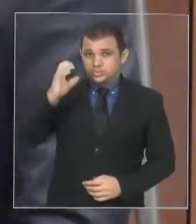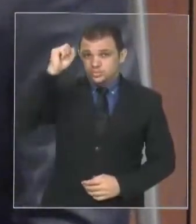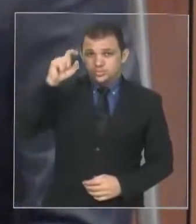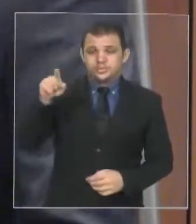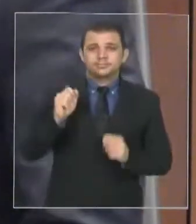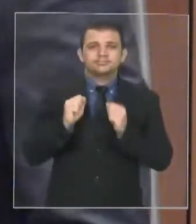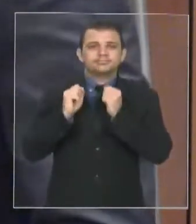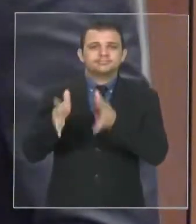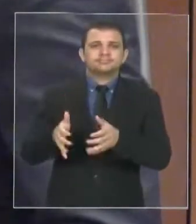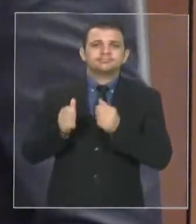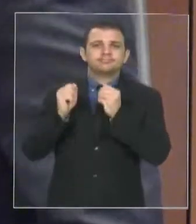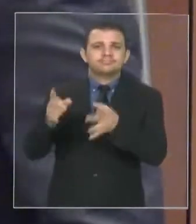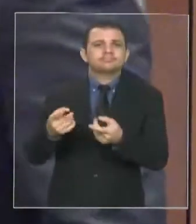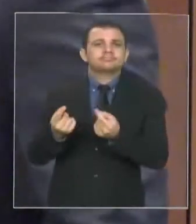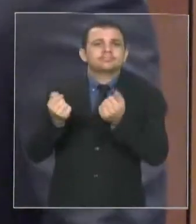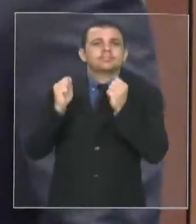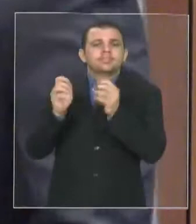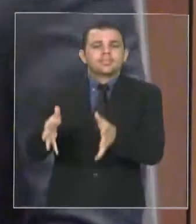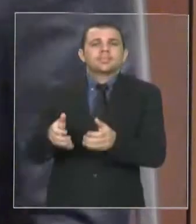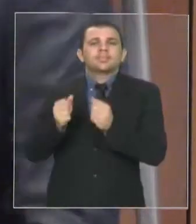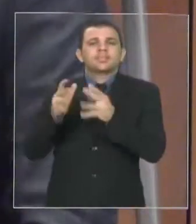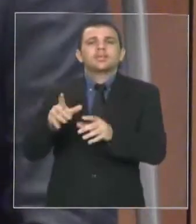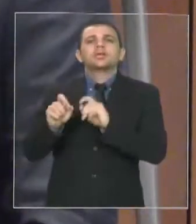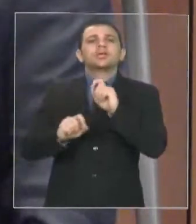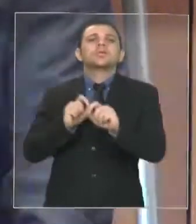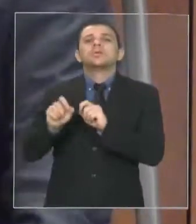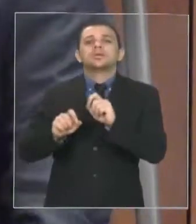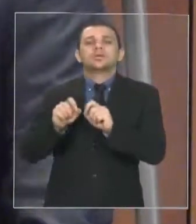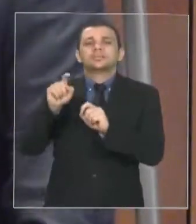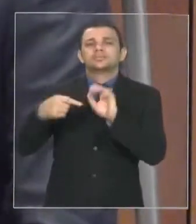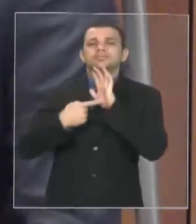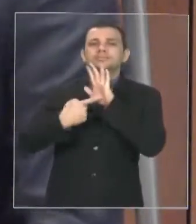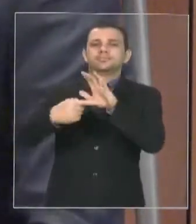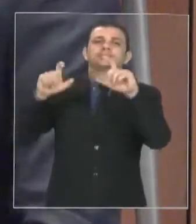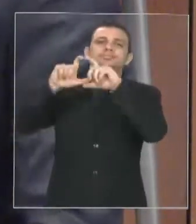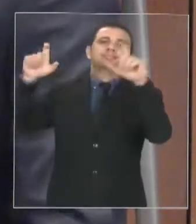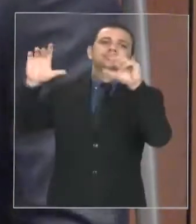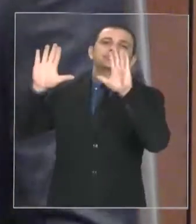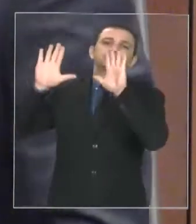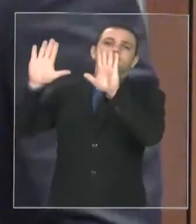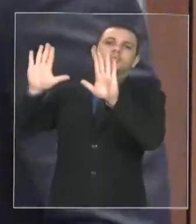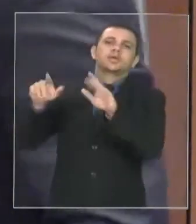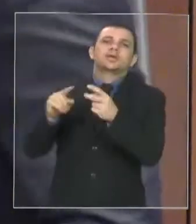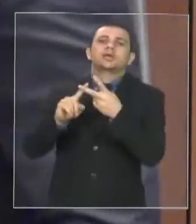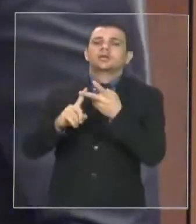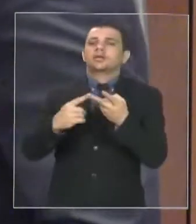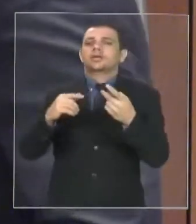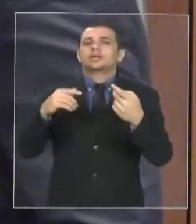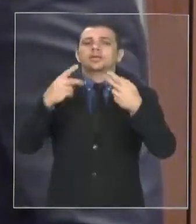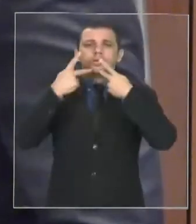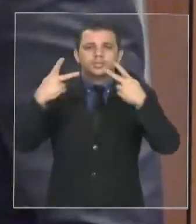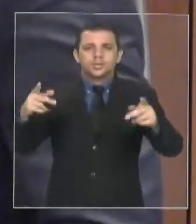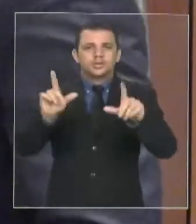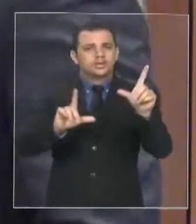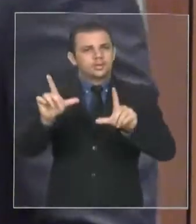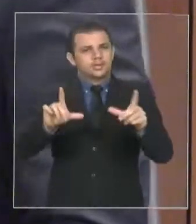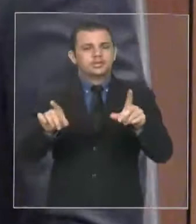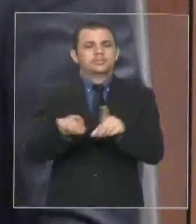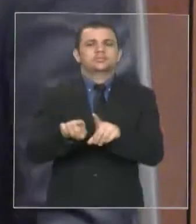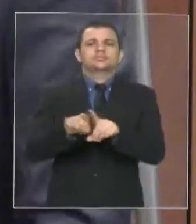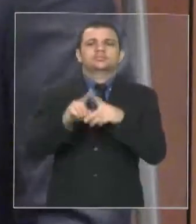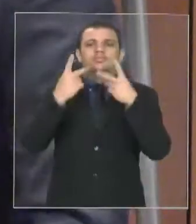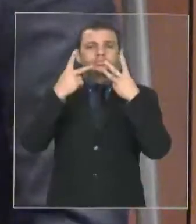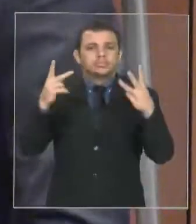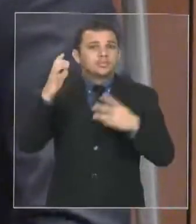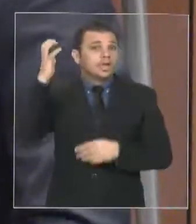com outdoors, com propagandas na televisão, em rádios, dizendo que o efetivo aumentou em